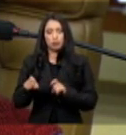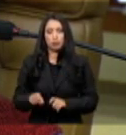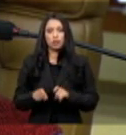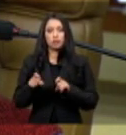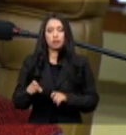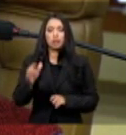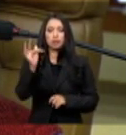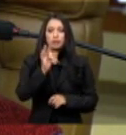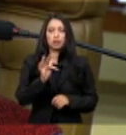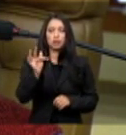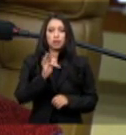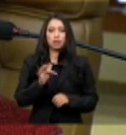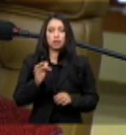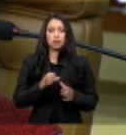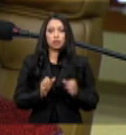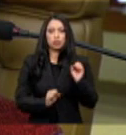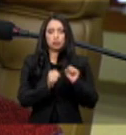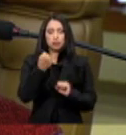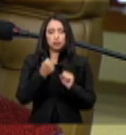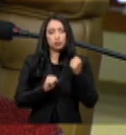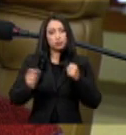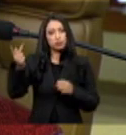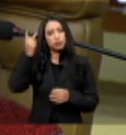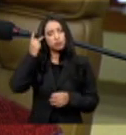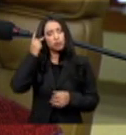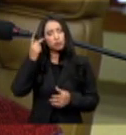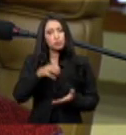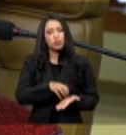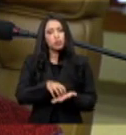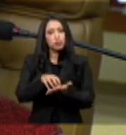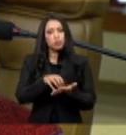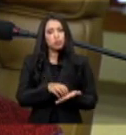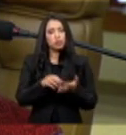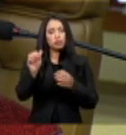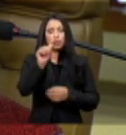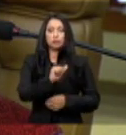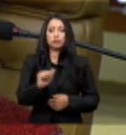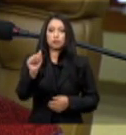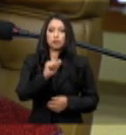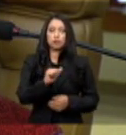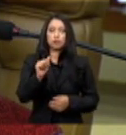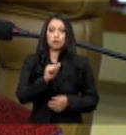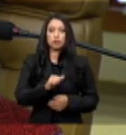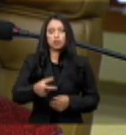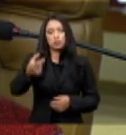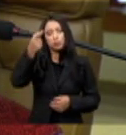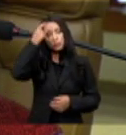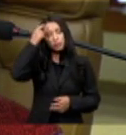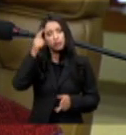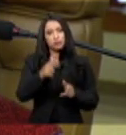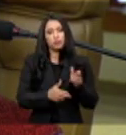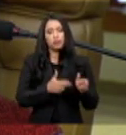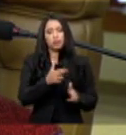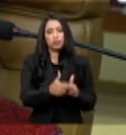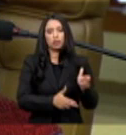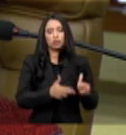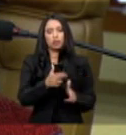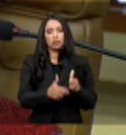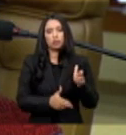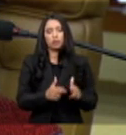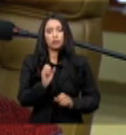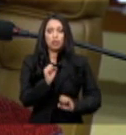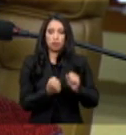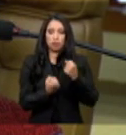das Indústrias do Estado de São Paulo, Confederação Nacional de Transportes, Associação de Preservação da Memória Ferroviária, Federação das